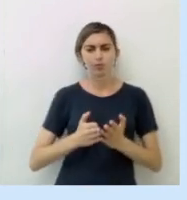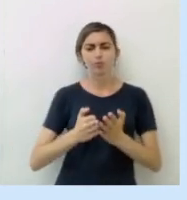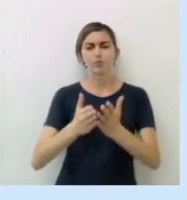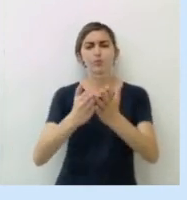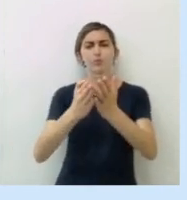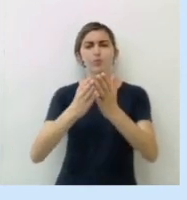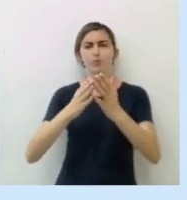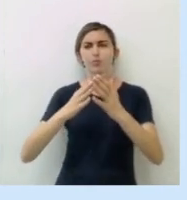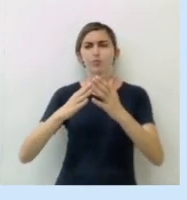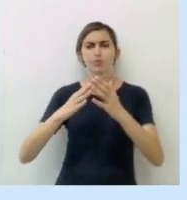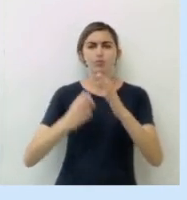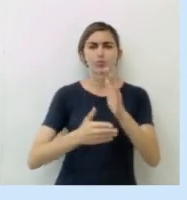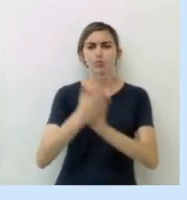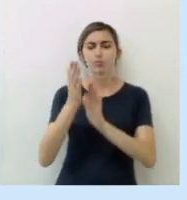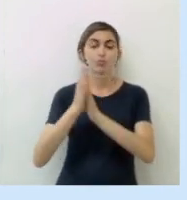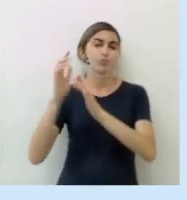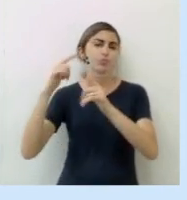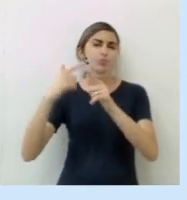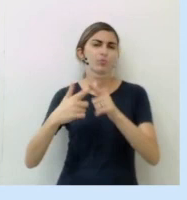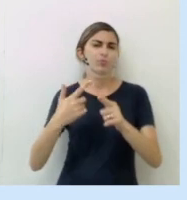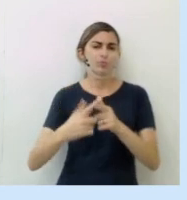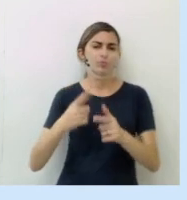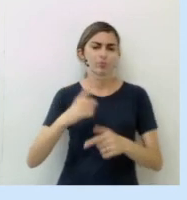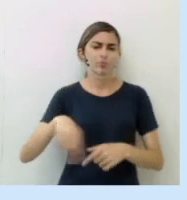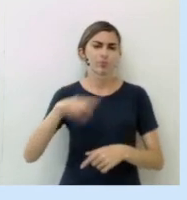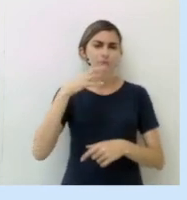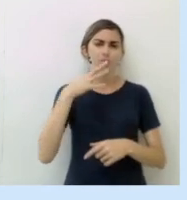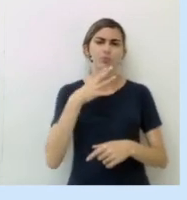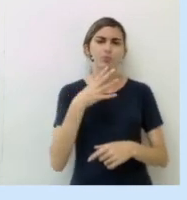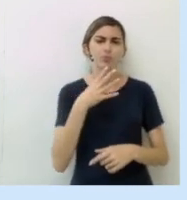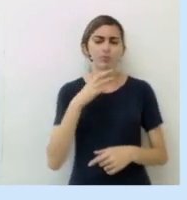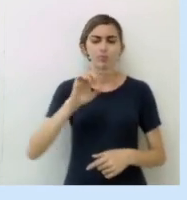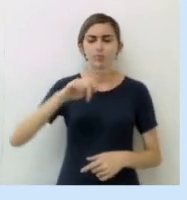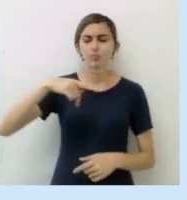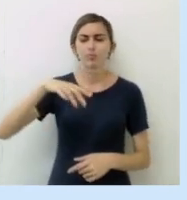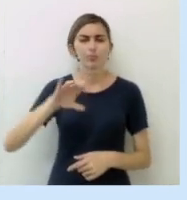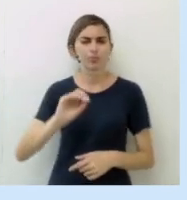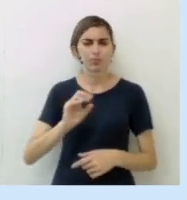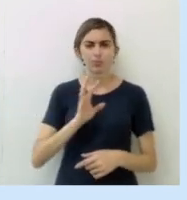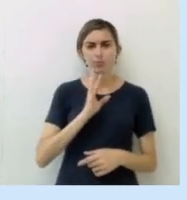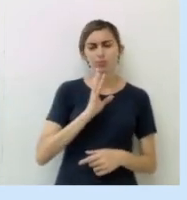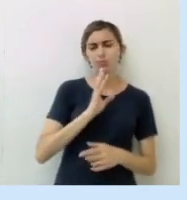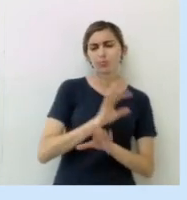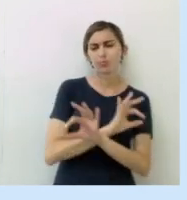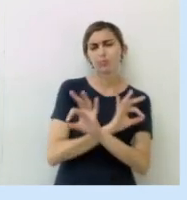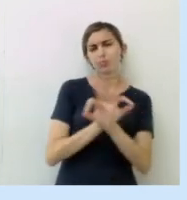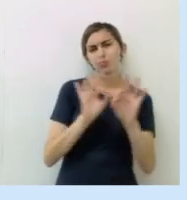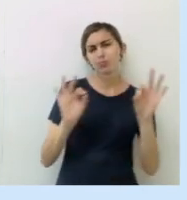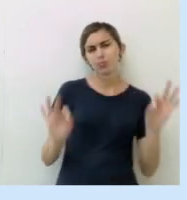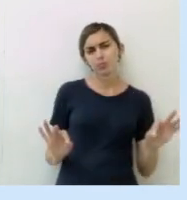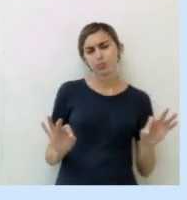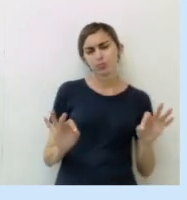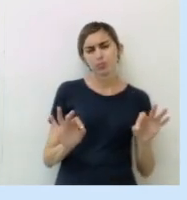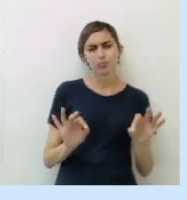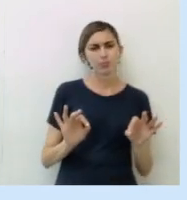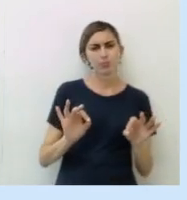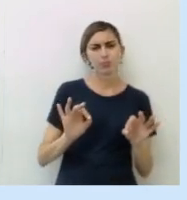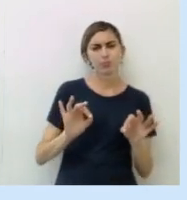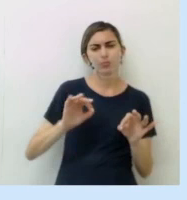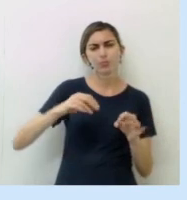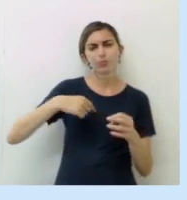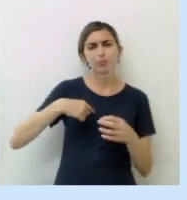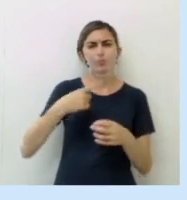mostrando as aventuras. Por que isso? Nós vamos conhecer que o épico existe o maravilhoso,